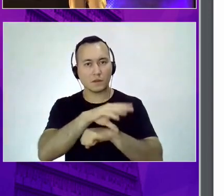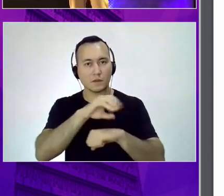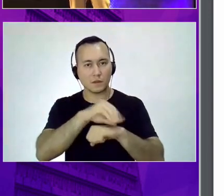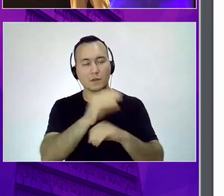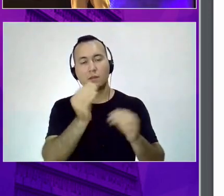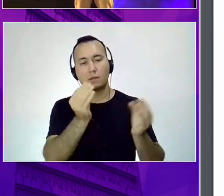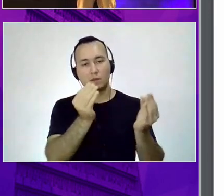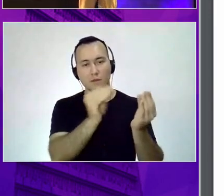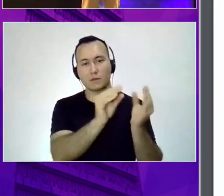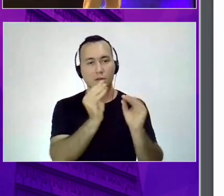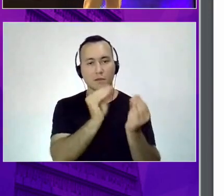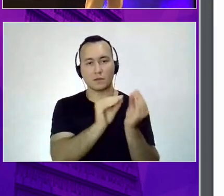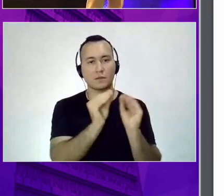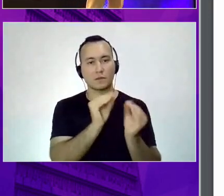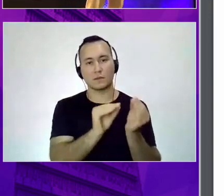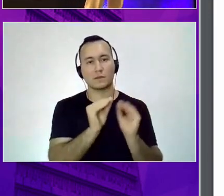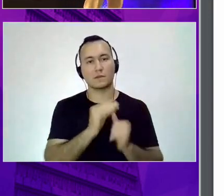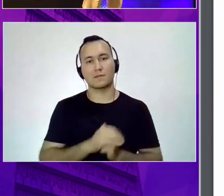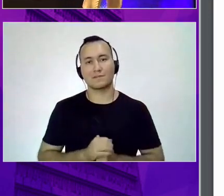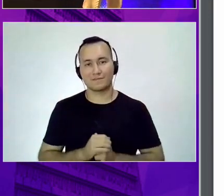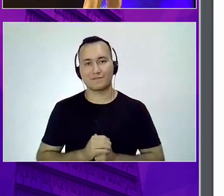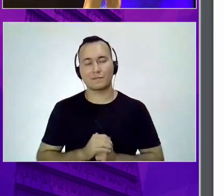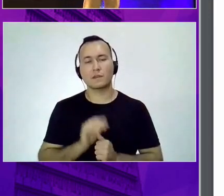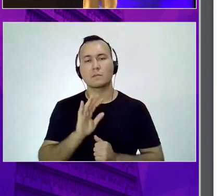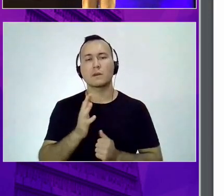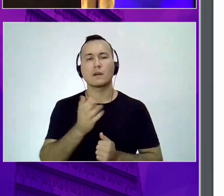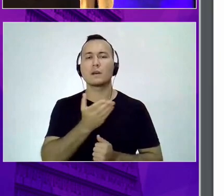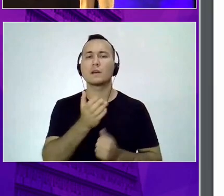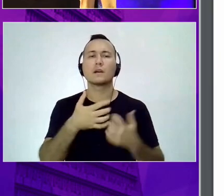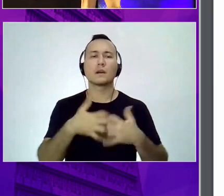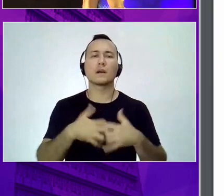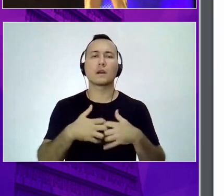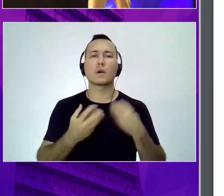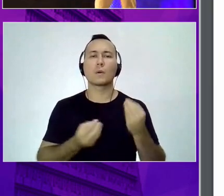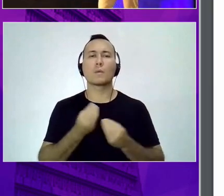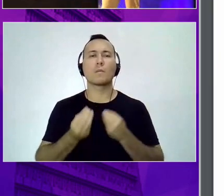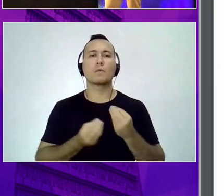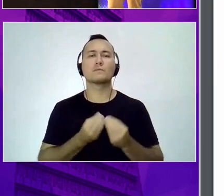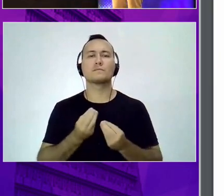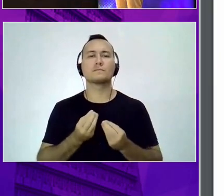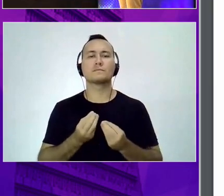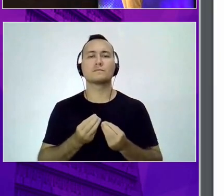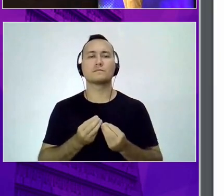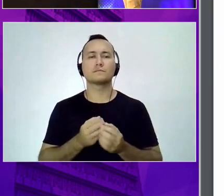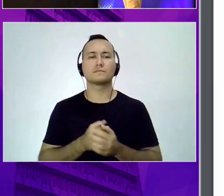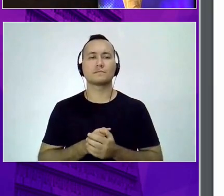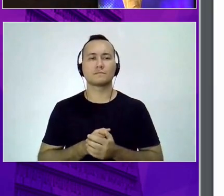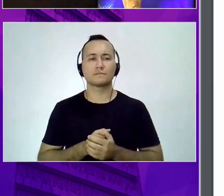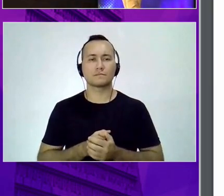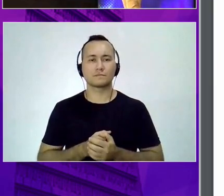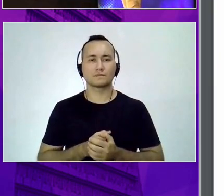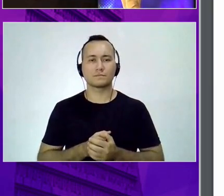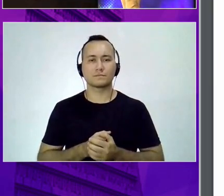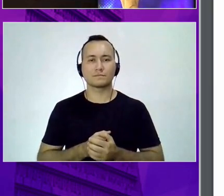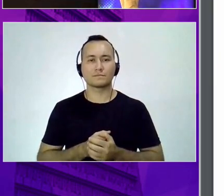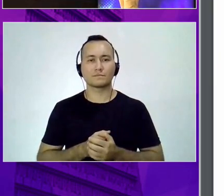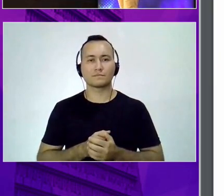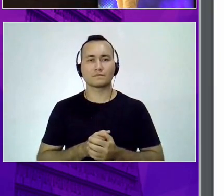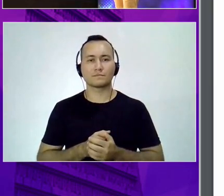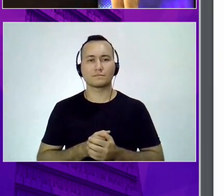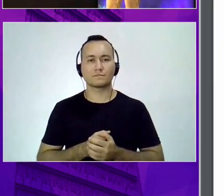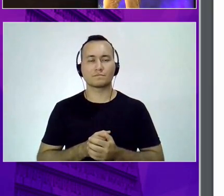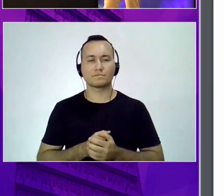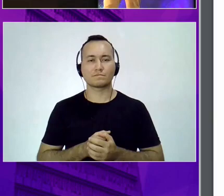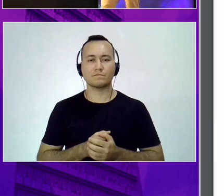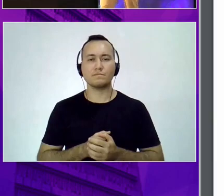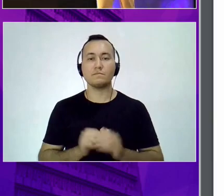de discovery para ajudar a priorizar projetos de inteligência artificial? No nosso caso, então, o que aconteceu? A